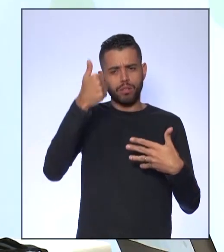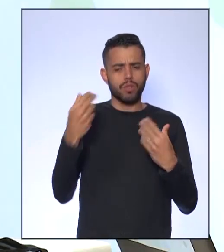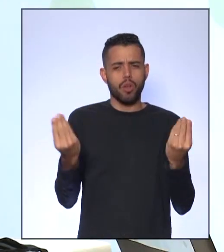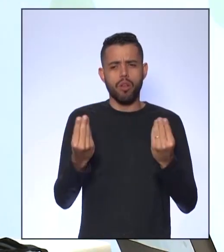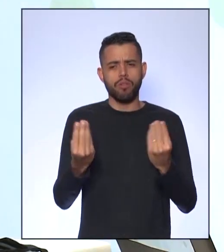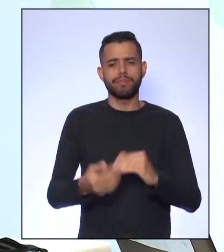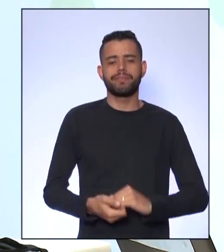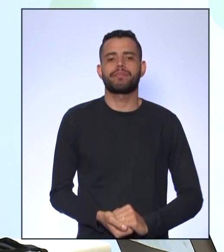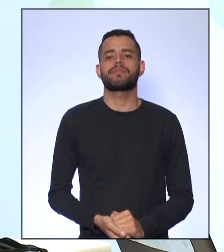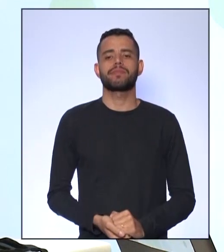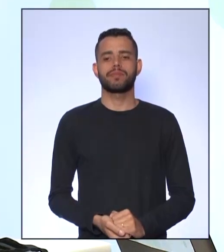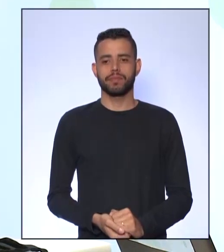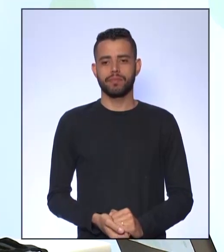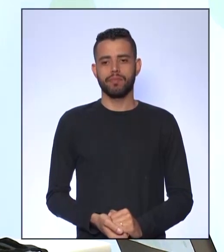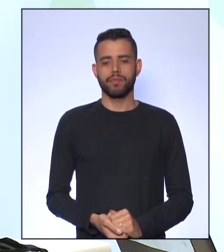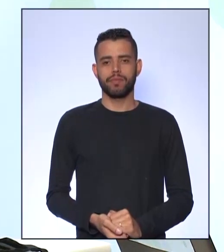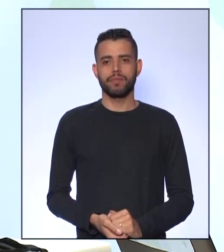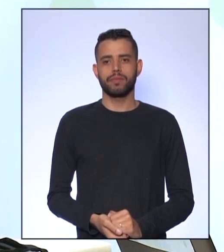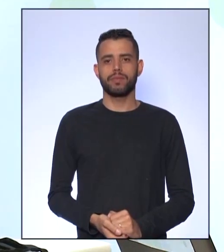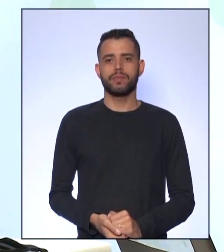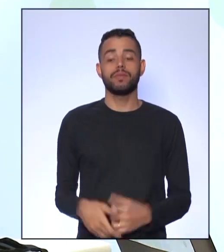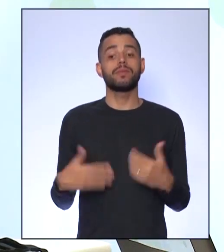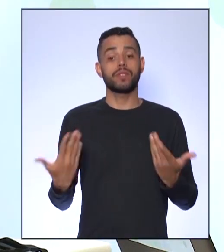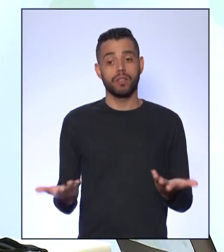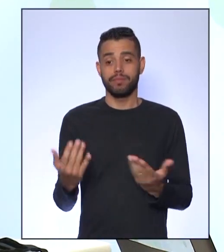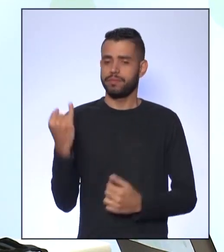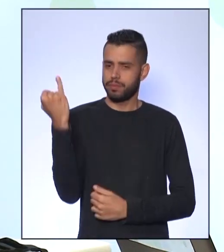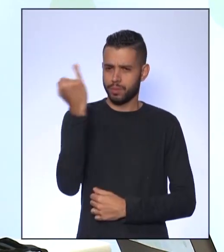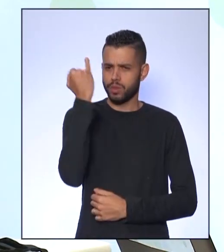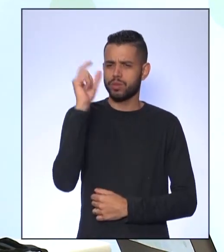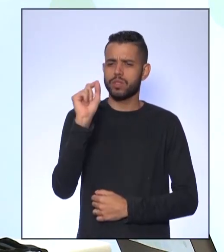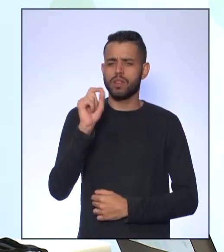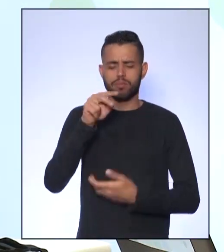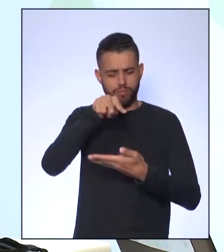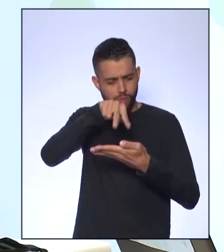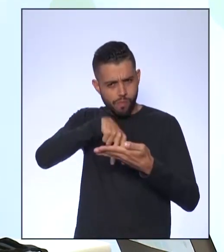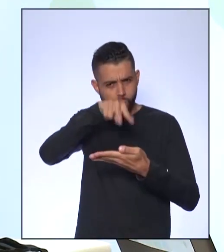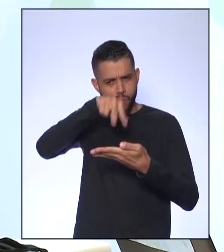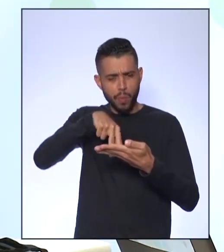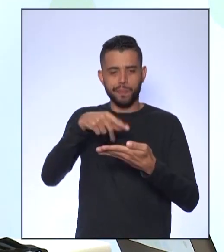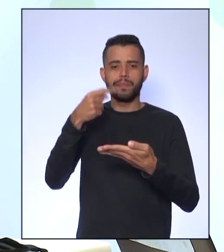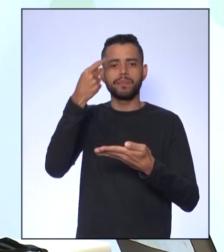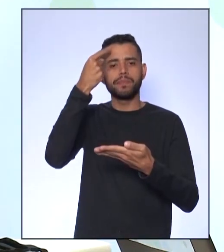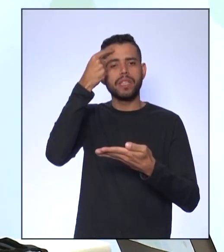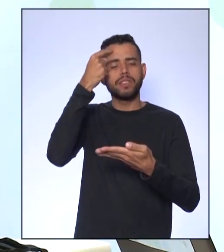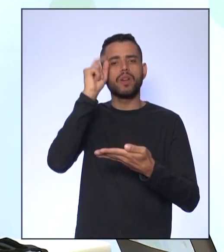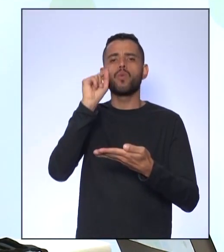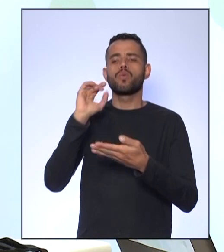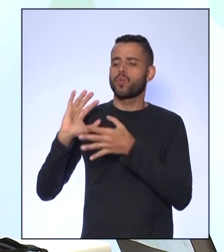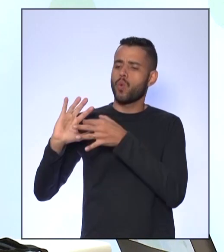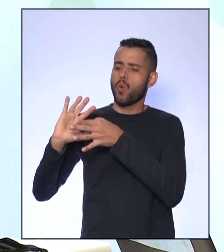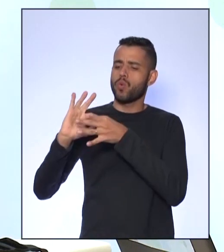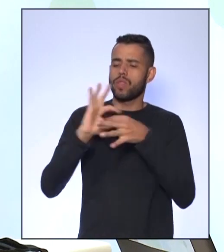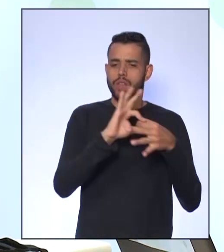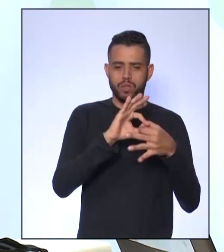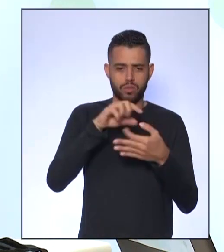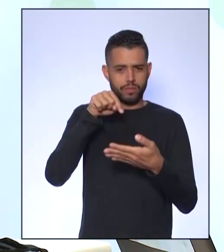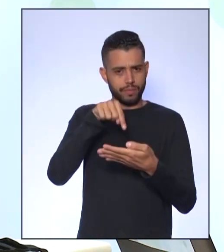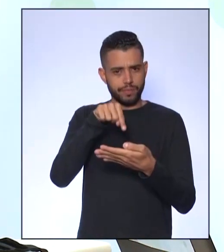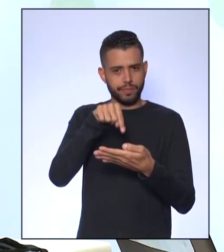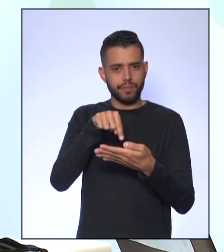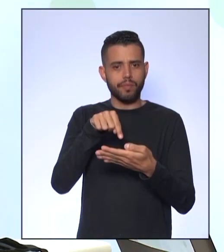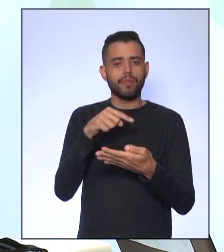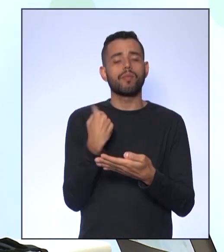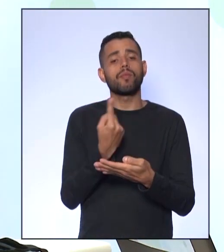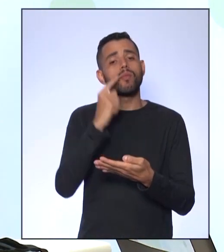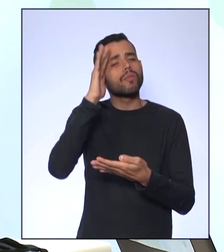Então, é importante a gente analisar e também verificar que contexto nós estamos, né, para a gente